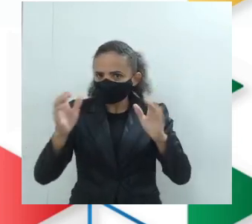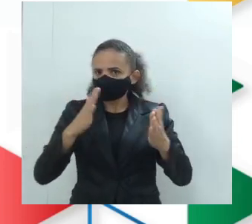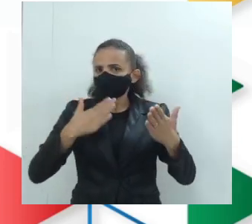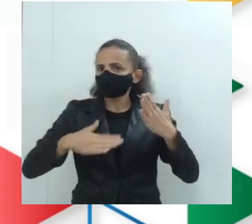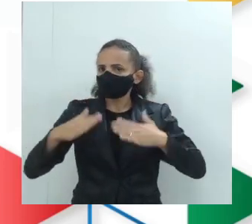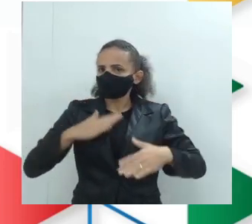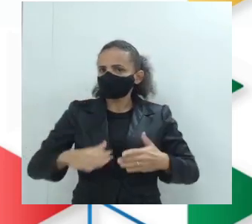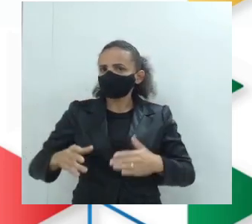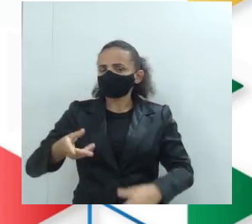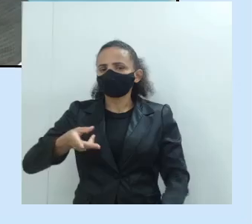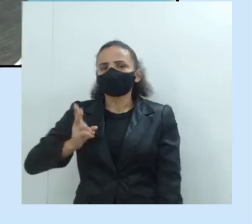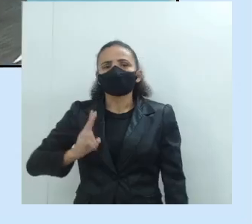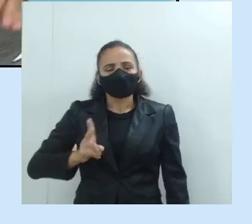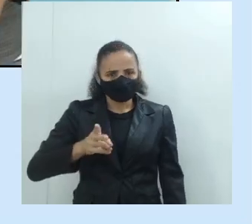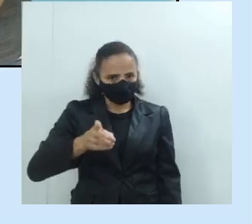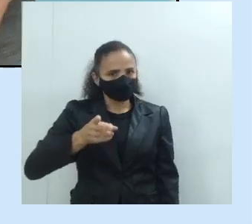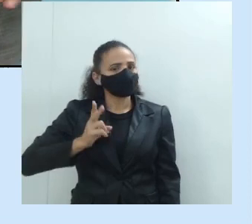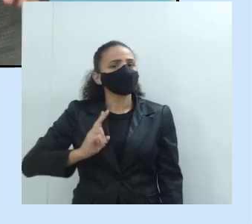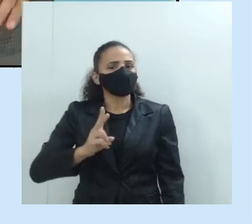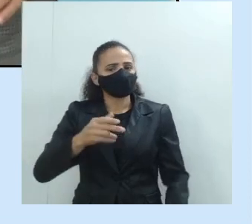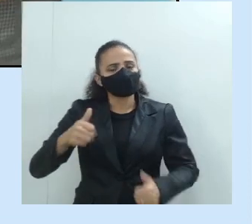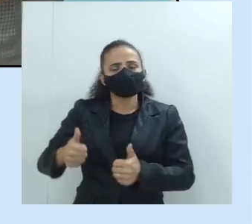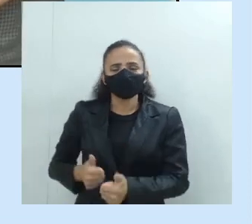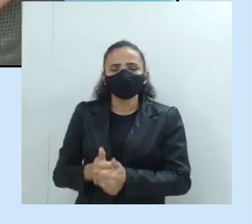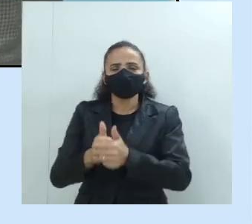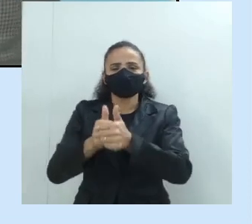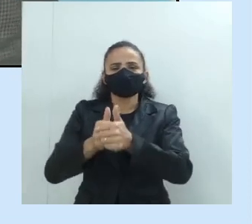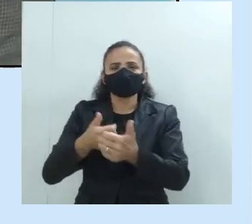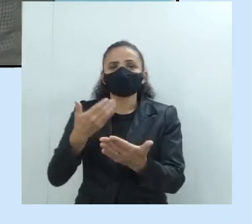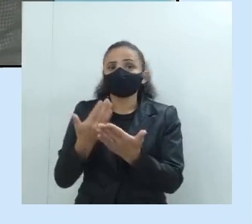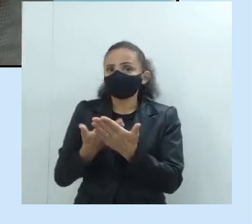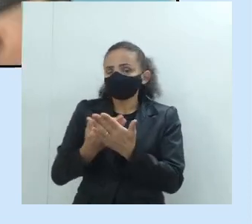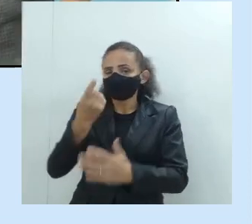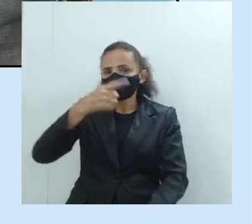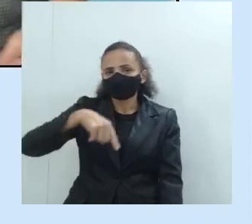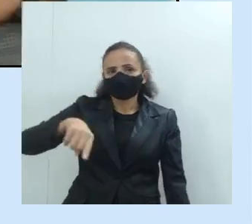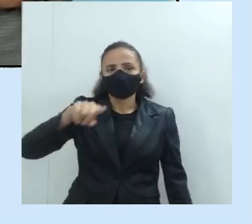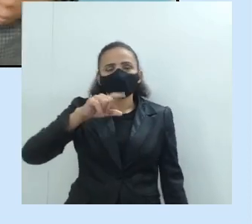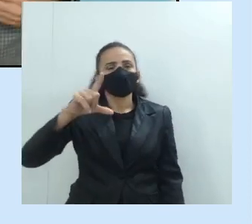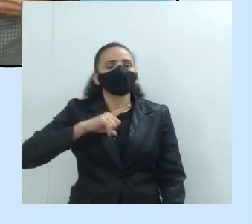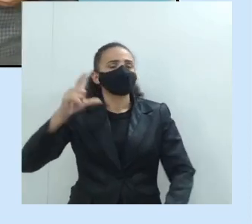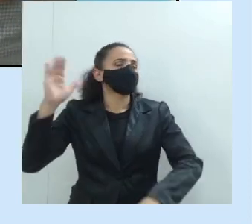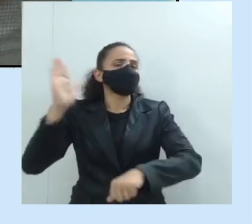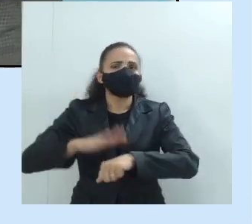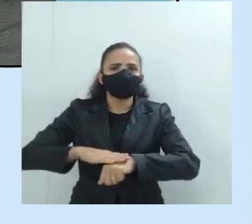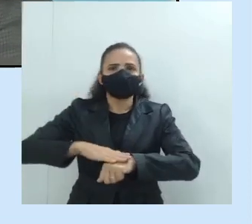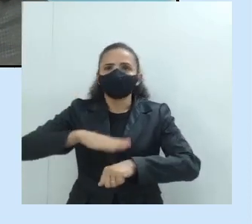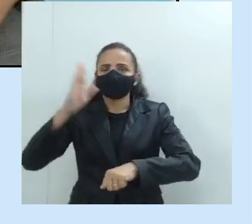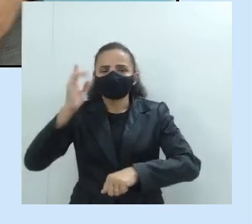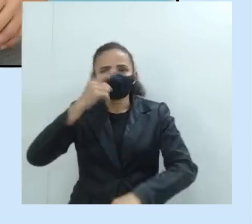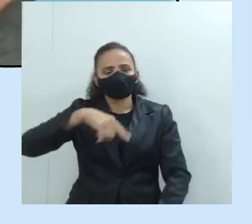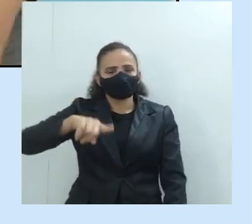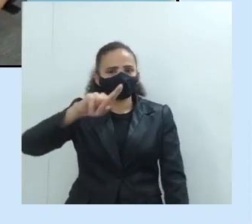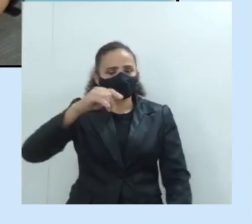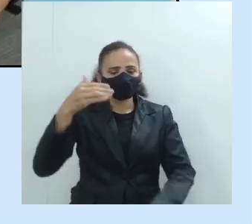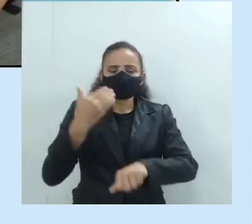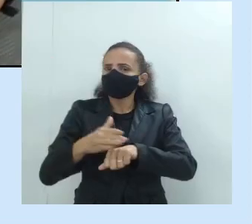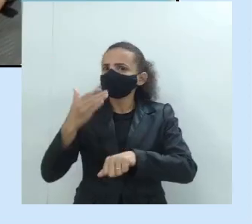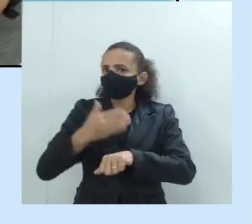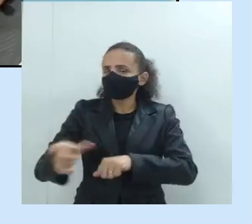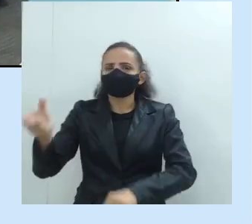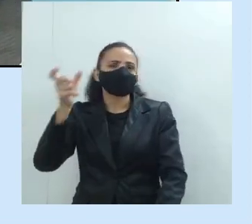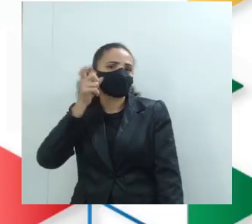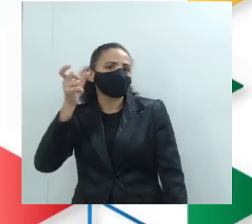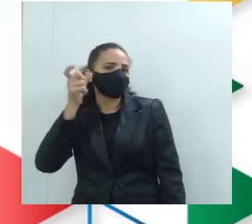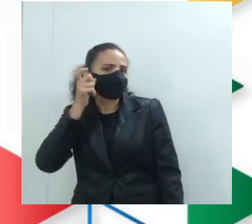tranquilo? Vamos para lá, vamos seguir para a gente poder adiantar um monte de coisas, porque tem outra atividade que eu trouxe para você muito